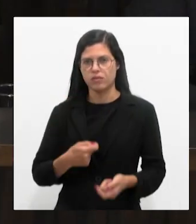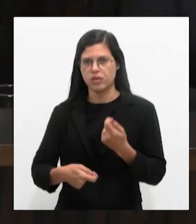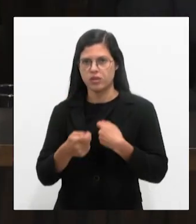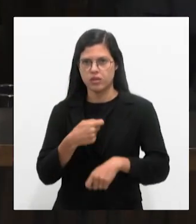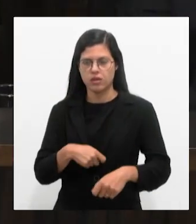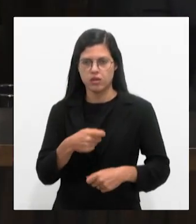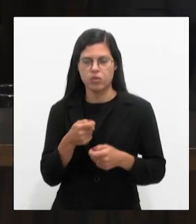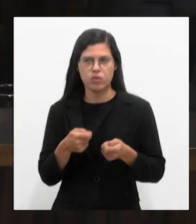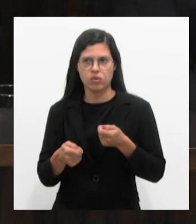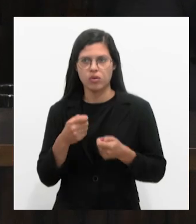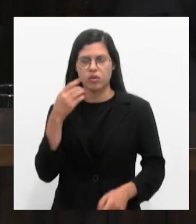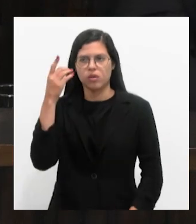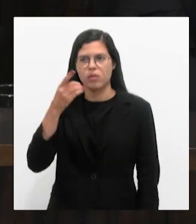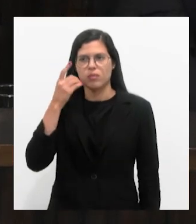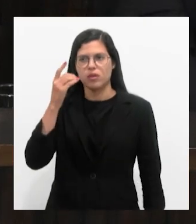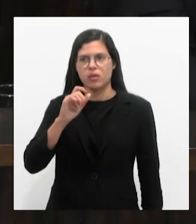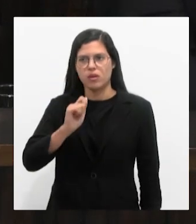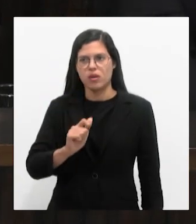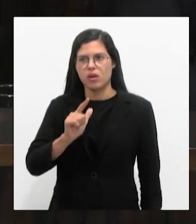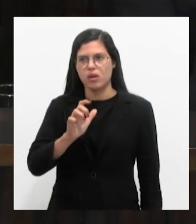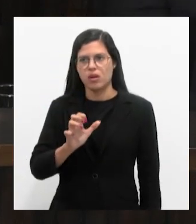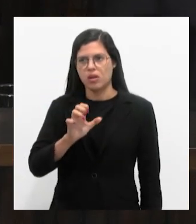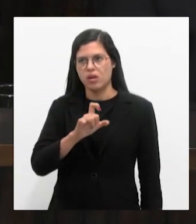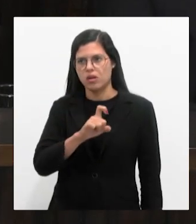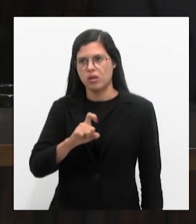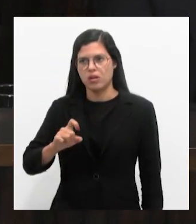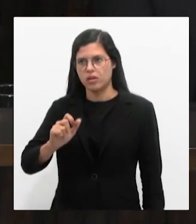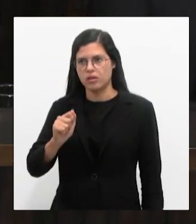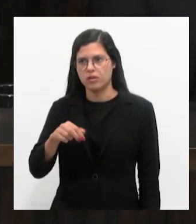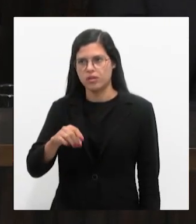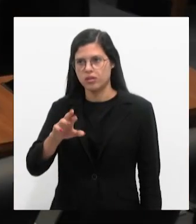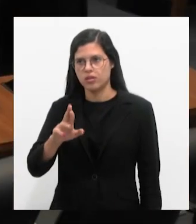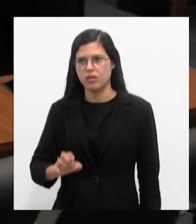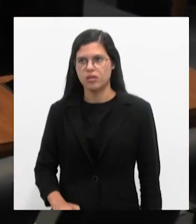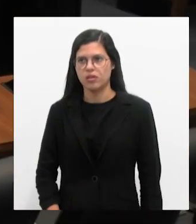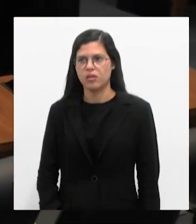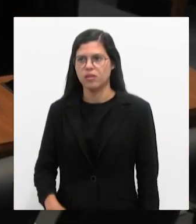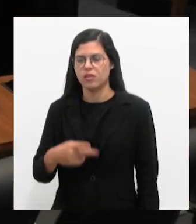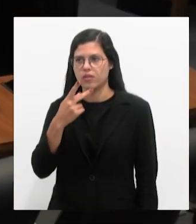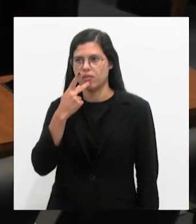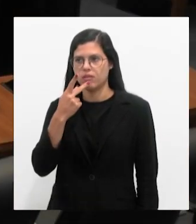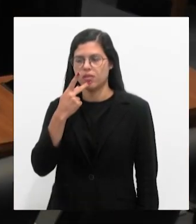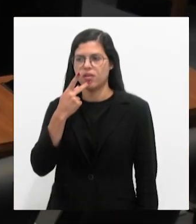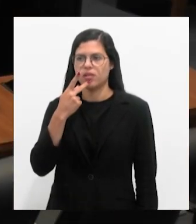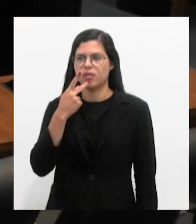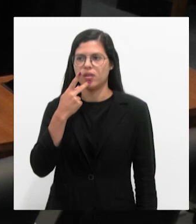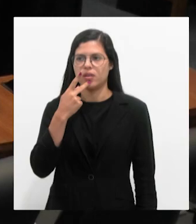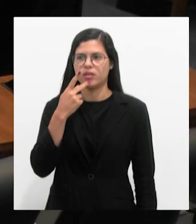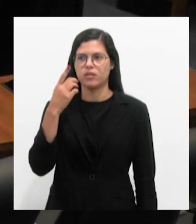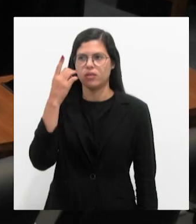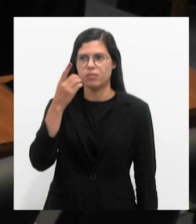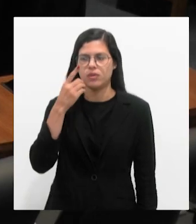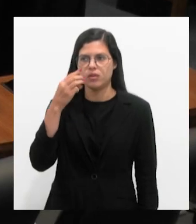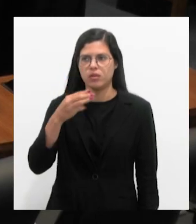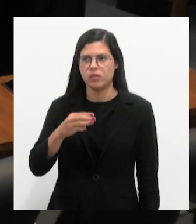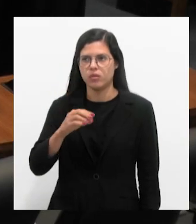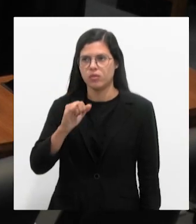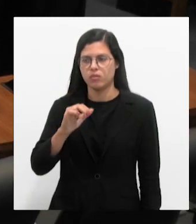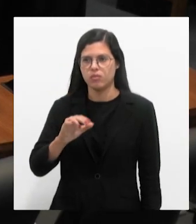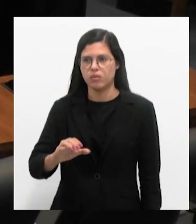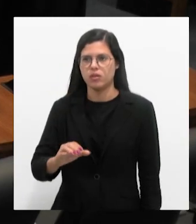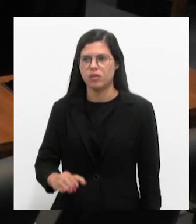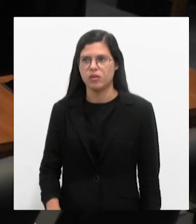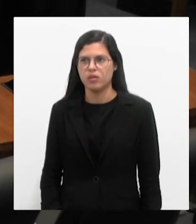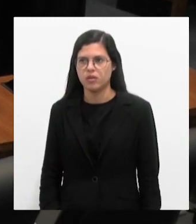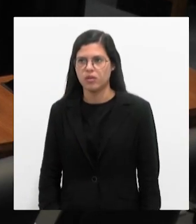Controle, deputado Alexandre Quinoploc. Presidente, dizer que o deputado Carlos Mink foi feliz